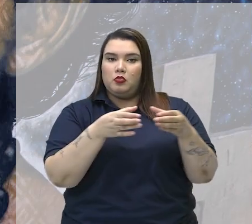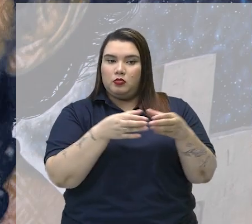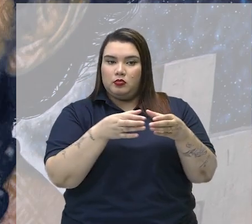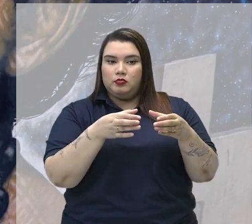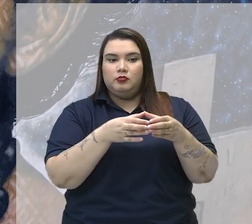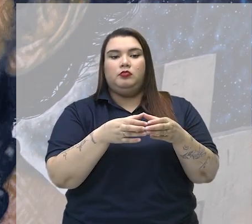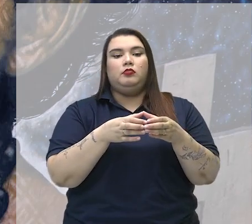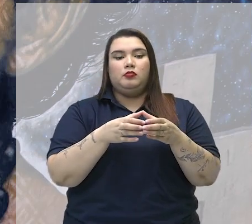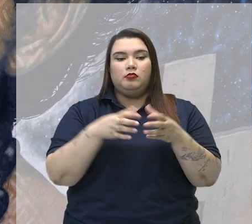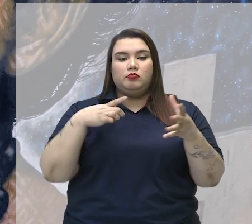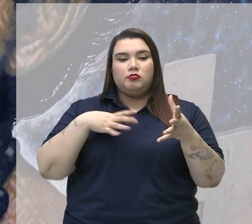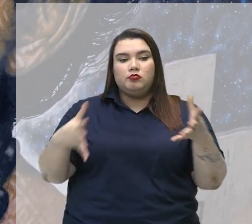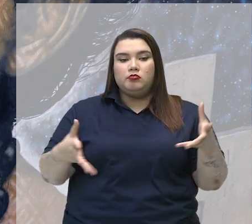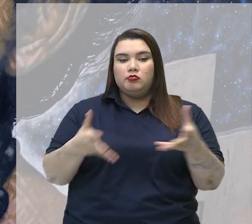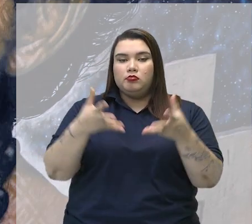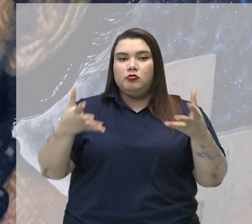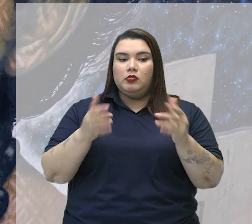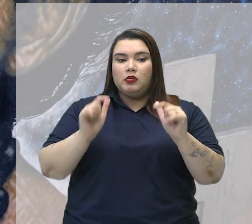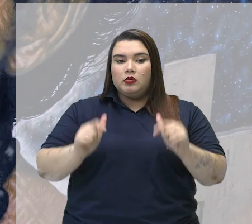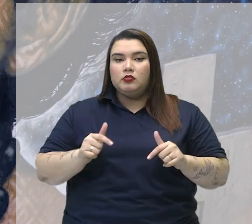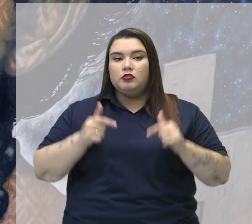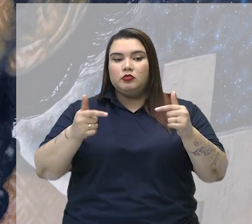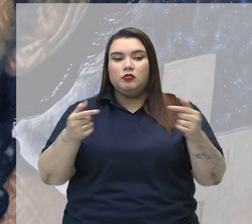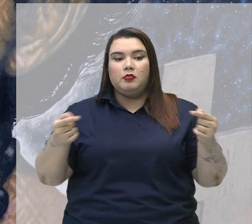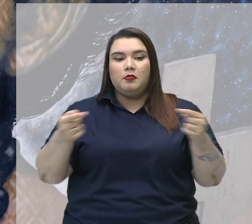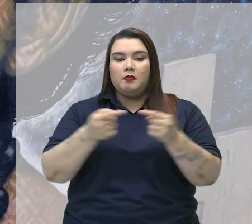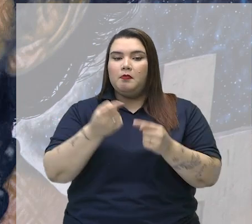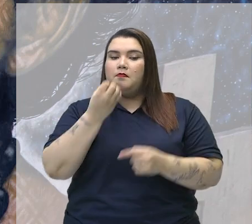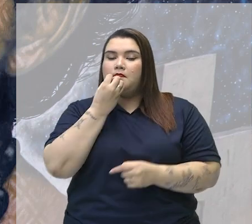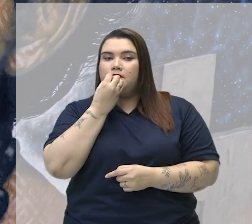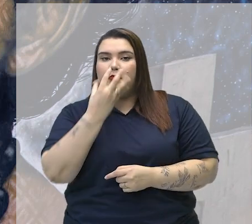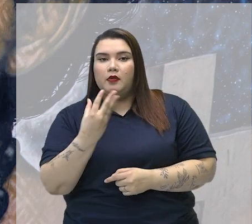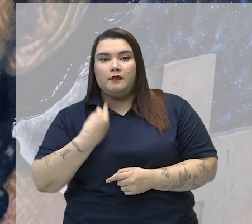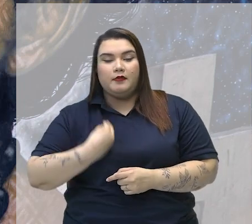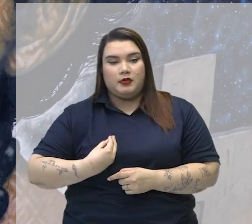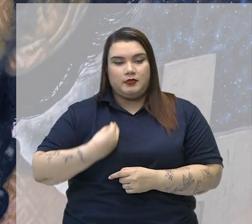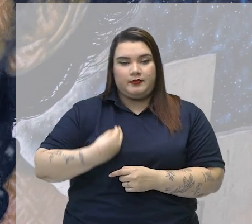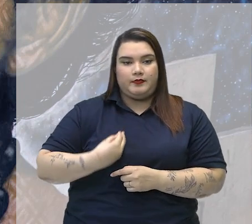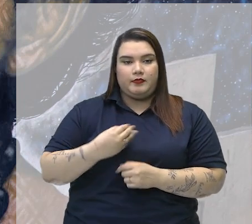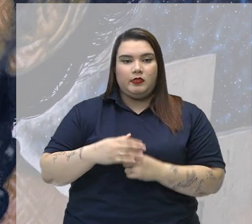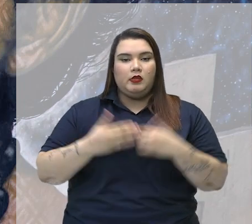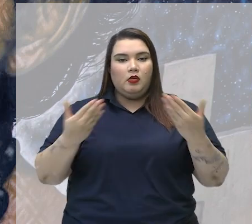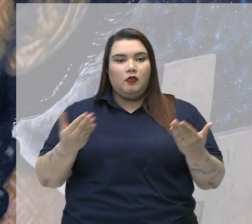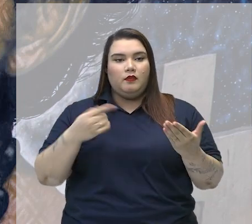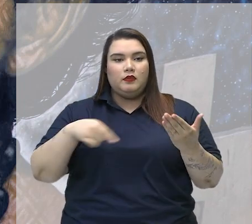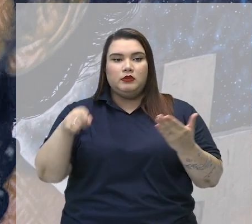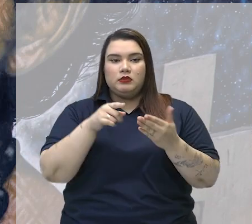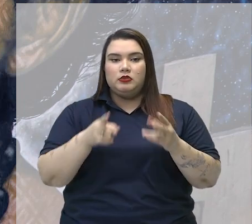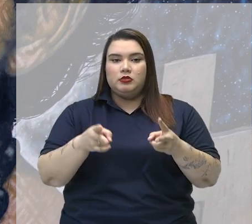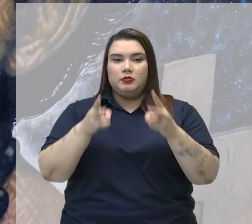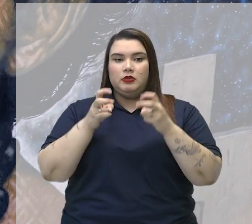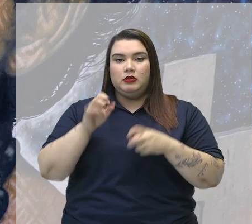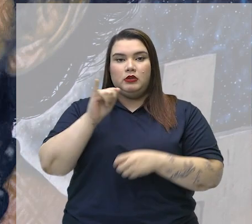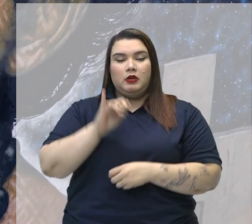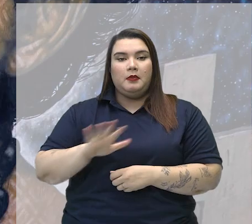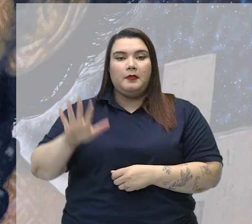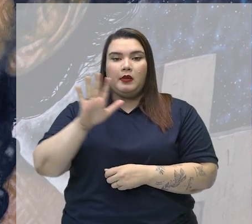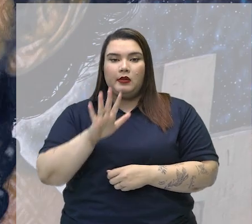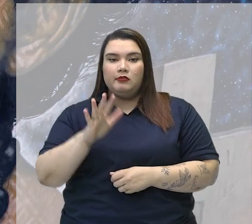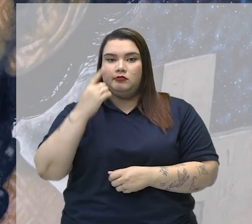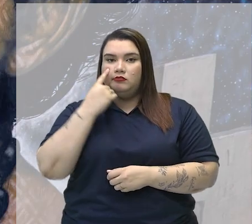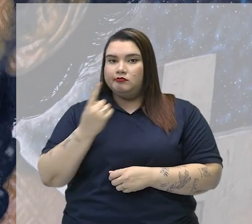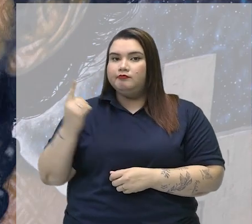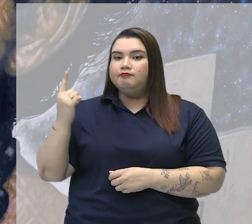ou colaborativamente que promovam intervenções para o bem comum. E como vocês estão vendo aí no